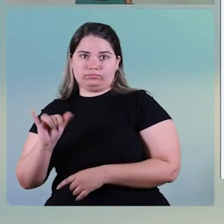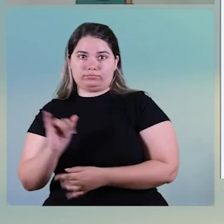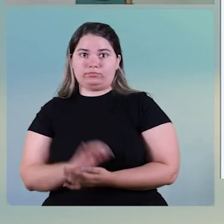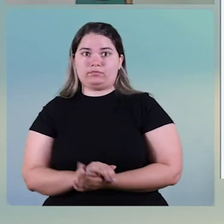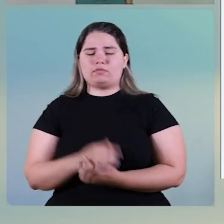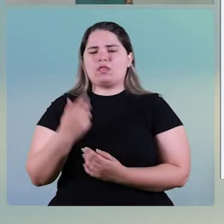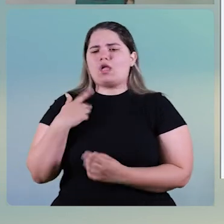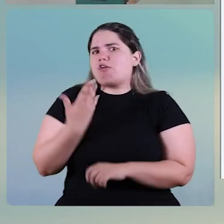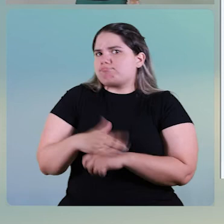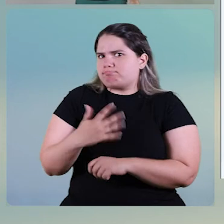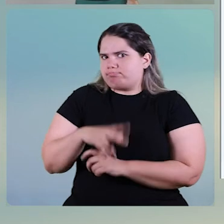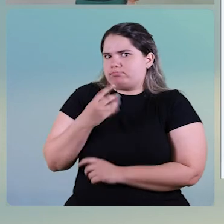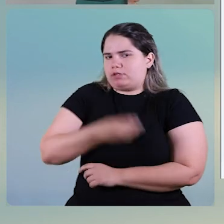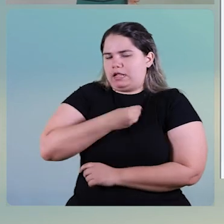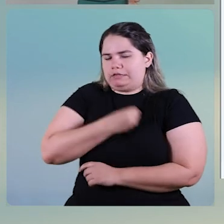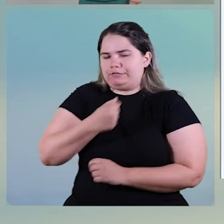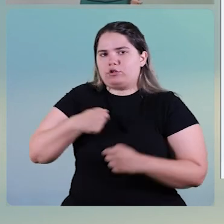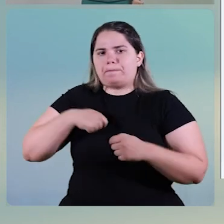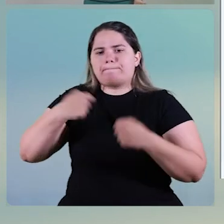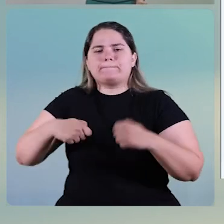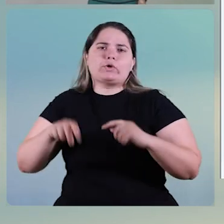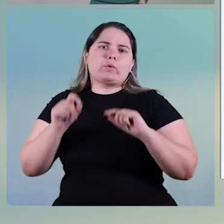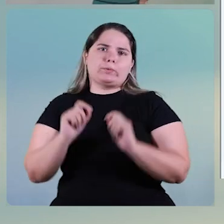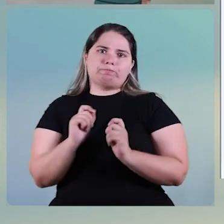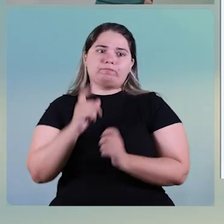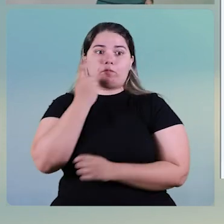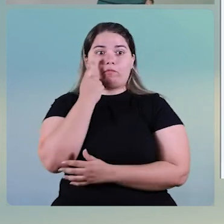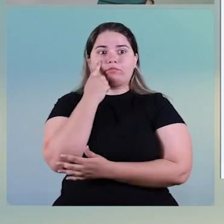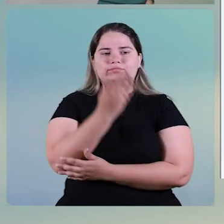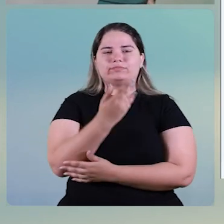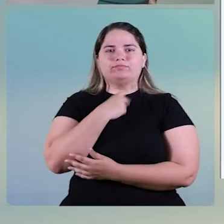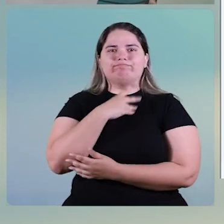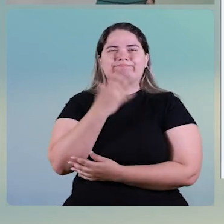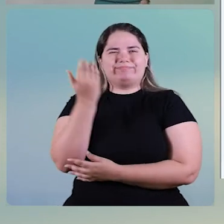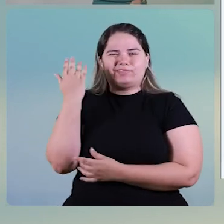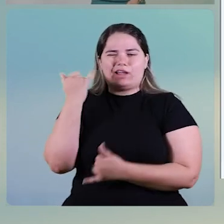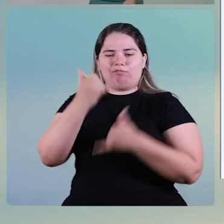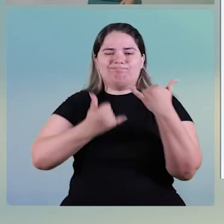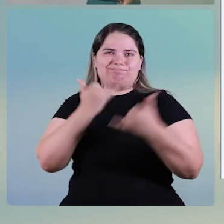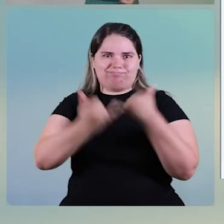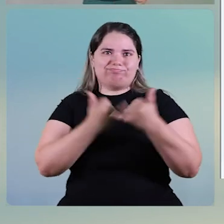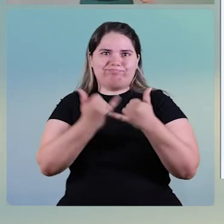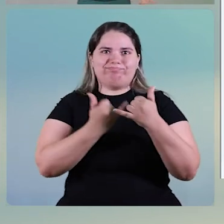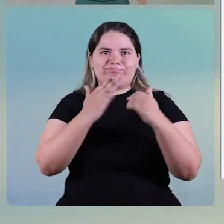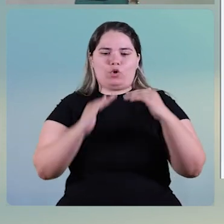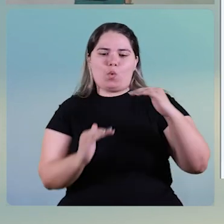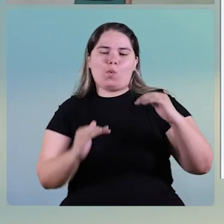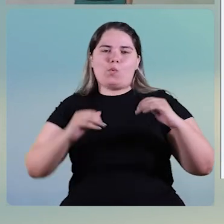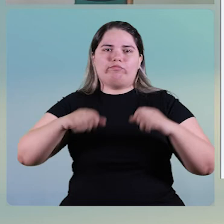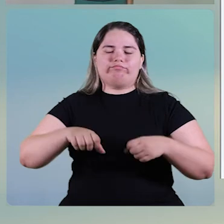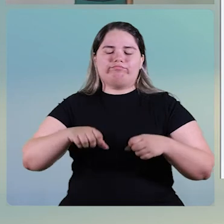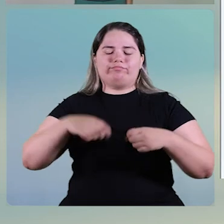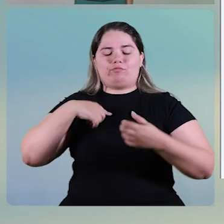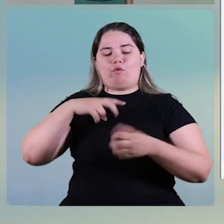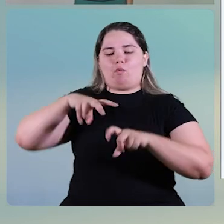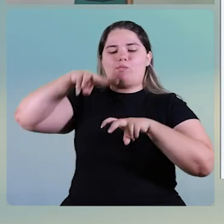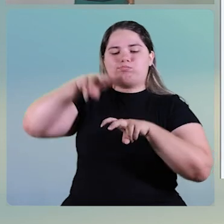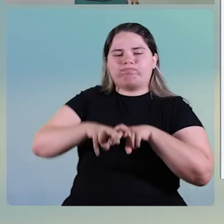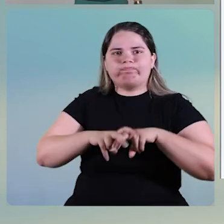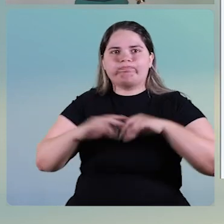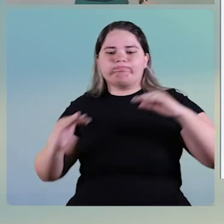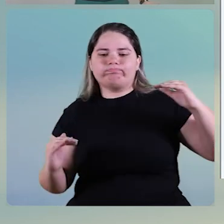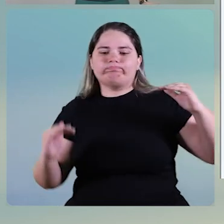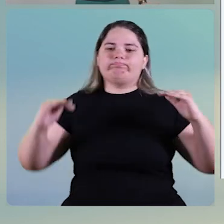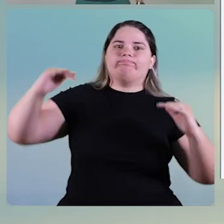No equilíbrio. Na prática, o que é que eu tenho? Onde é que eu vejo isso? Numa gangorra, né? Gangorrazinha para a criança brincar num parque,